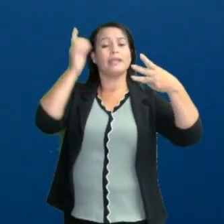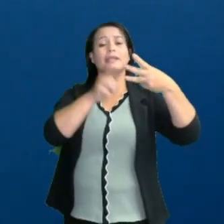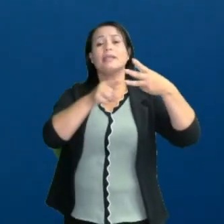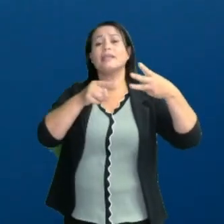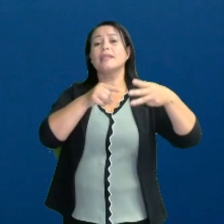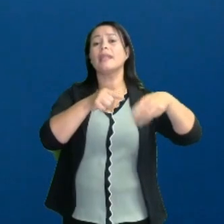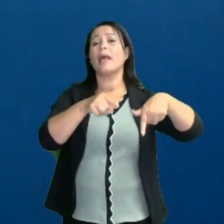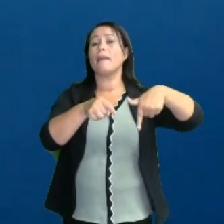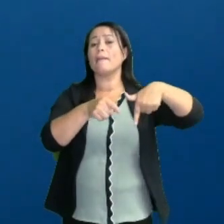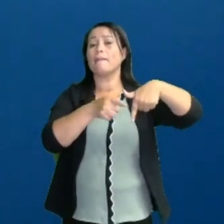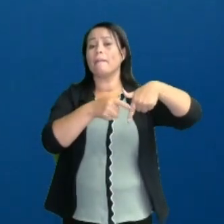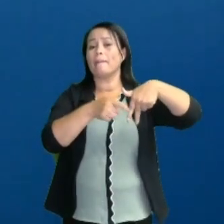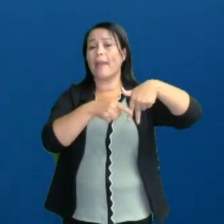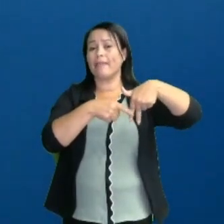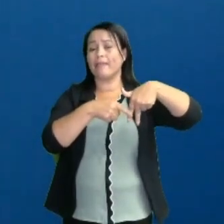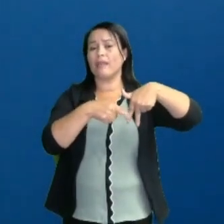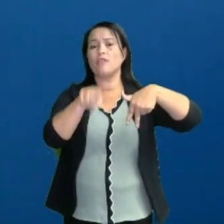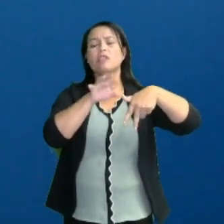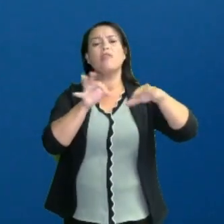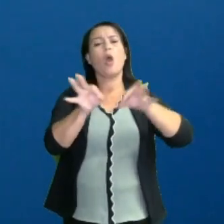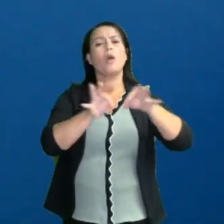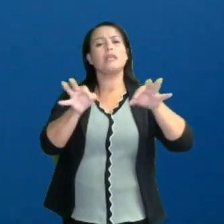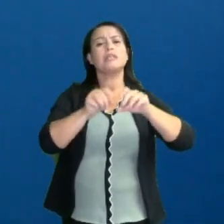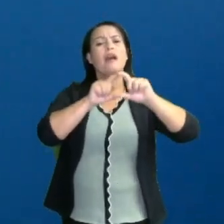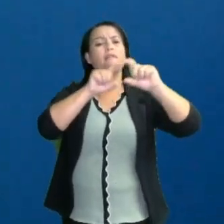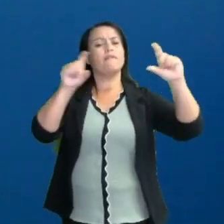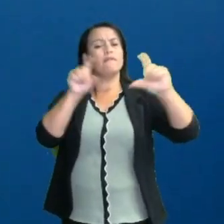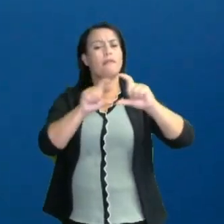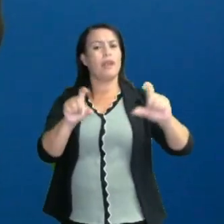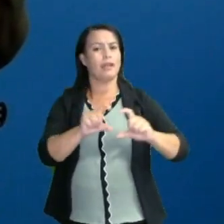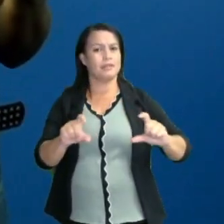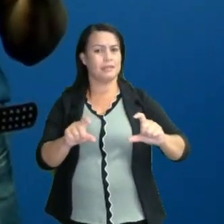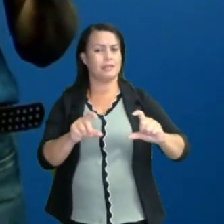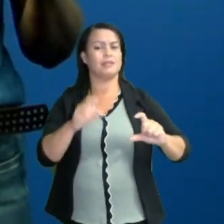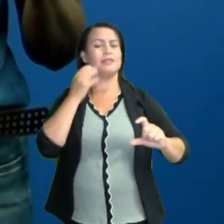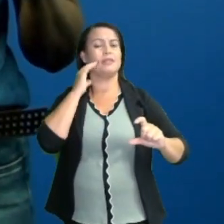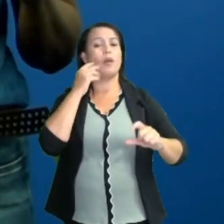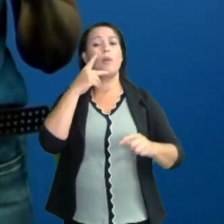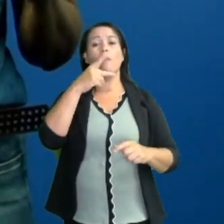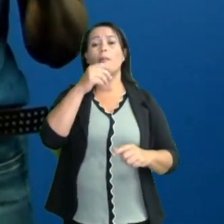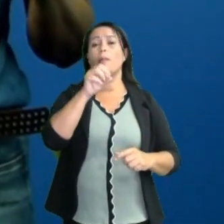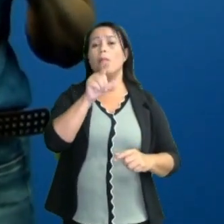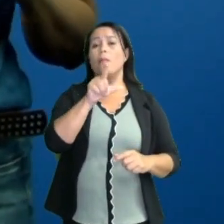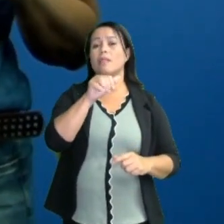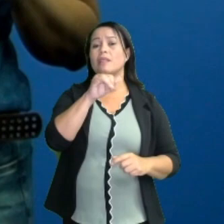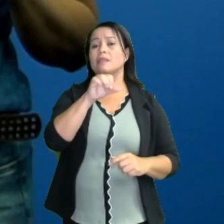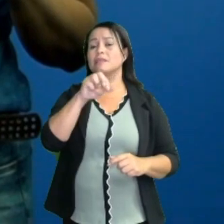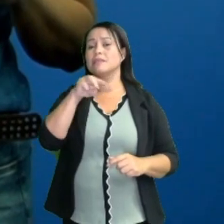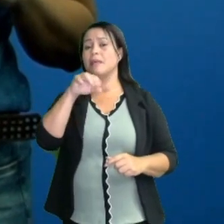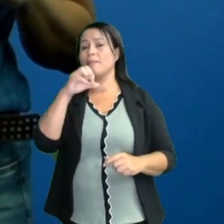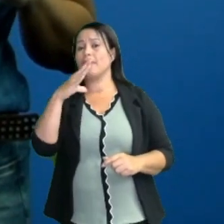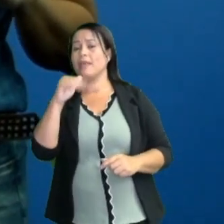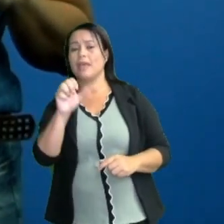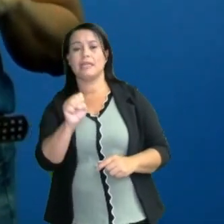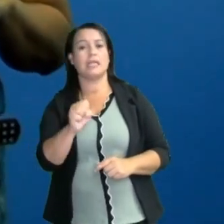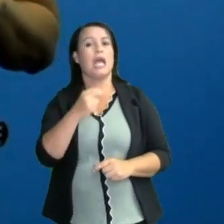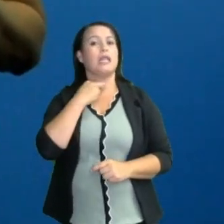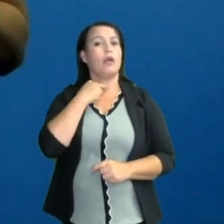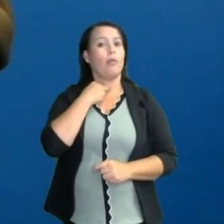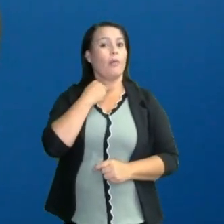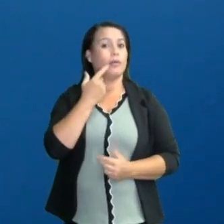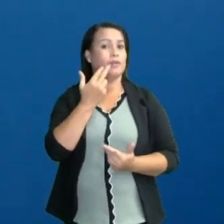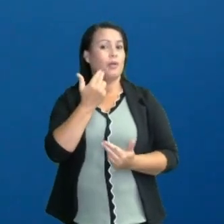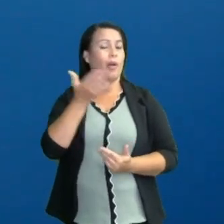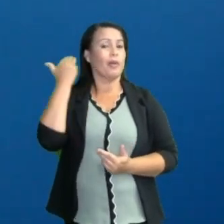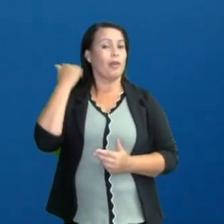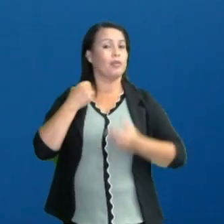formar frases polissêmicas. Você vai criar frases polissêmicas. Não vale usar a frase da cabeça,